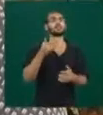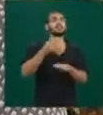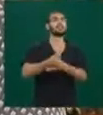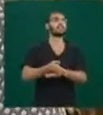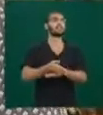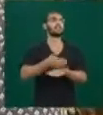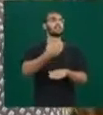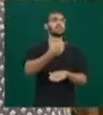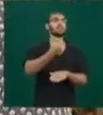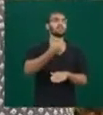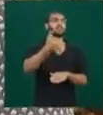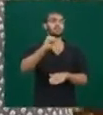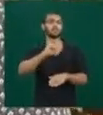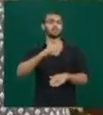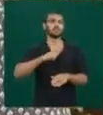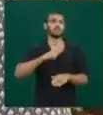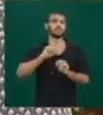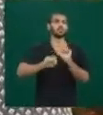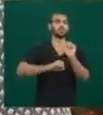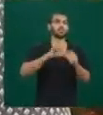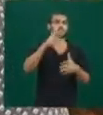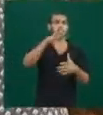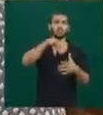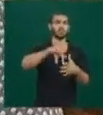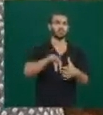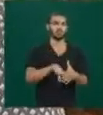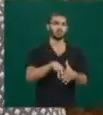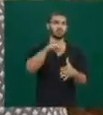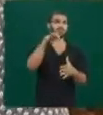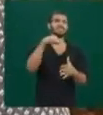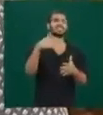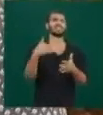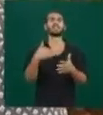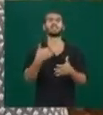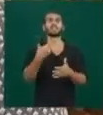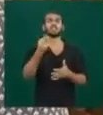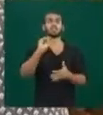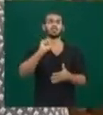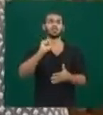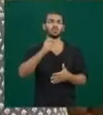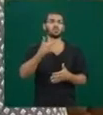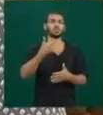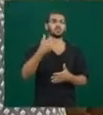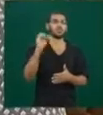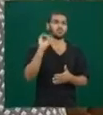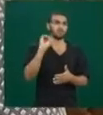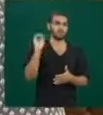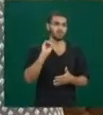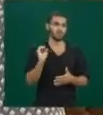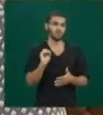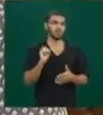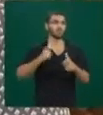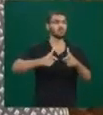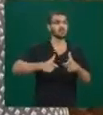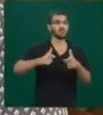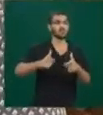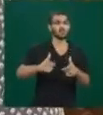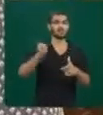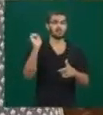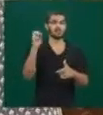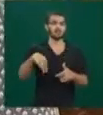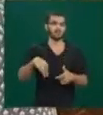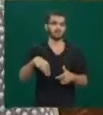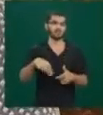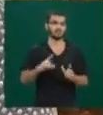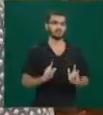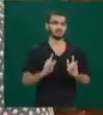2018, com o sorteio público, que vai acontecer dia 18/10, no Campo Santa Mônica, no Bloco 3Q. Nesse dia, as pessoas podem